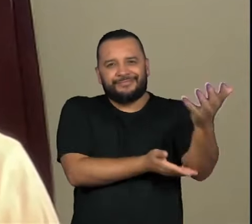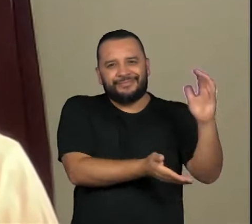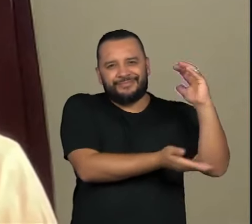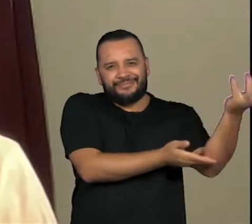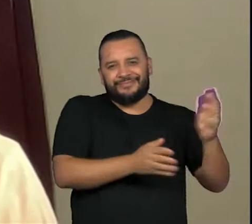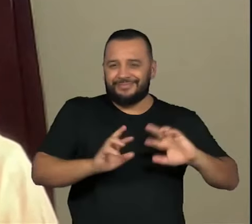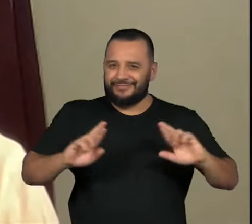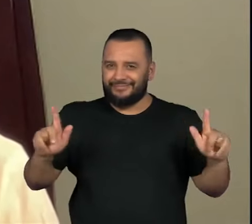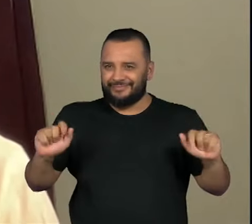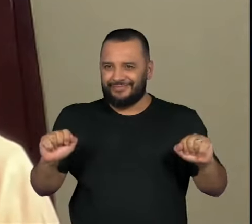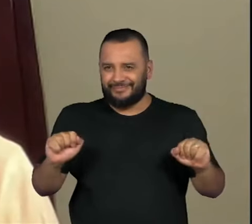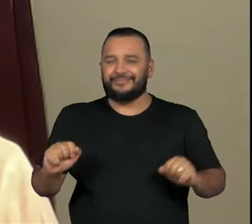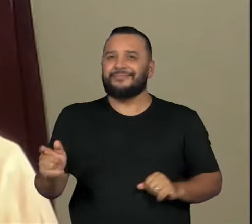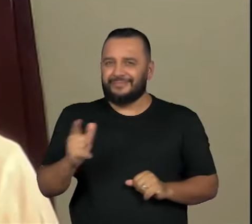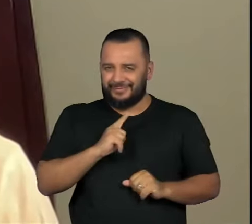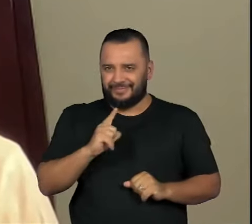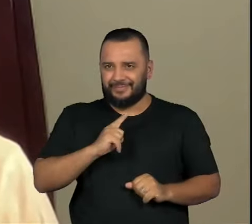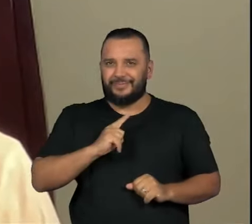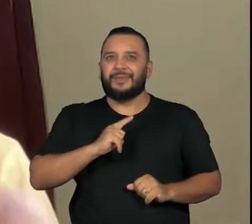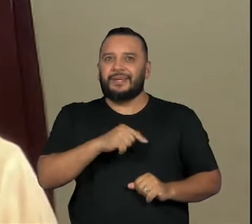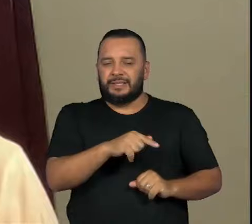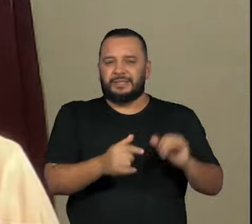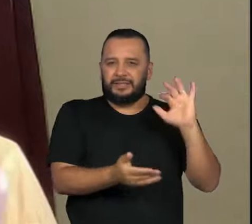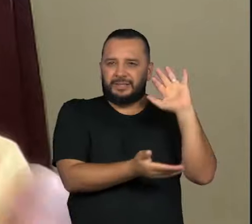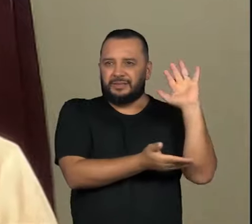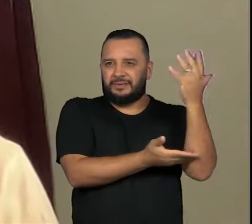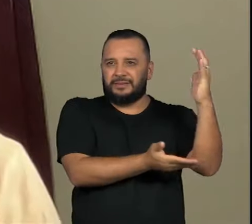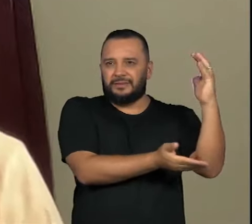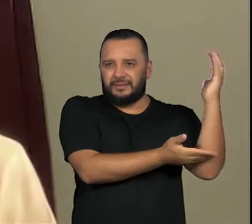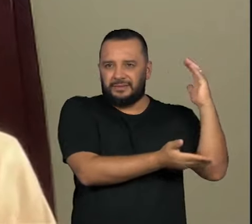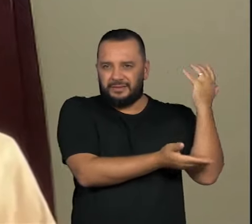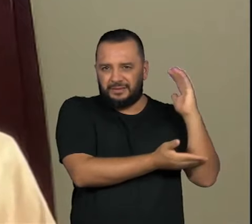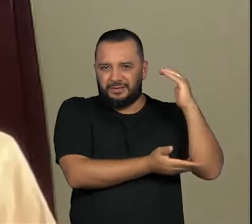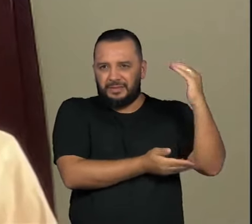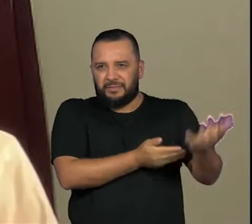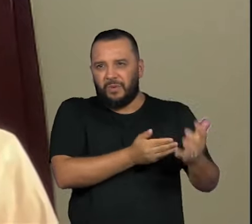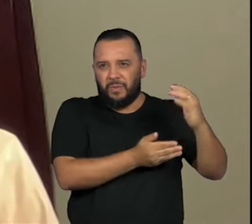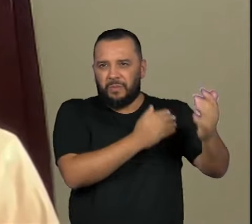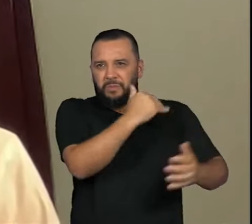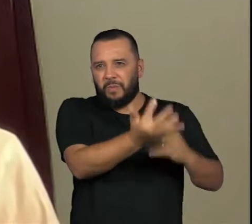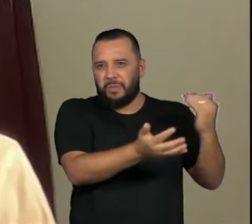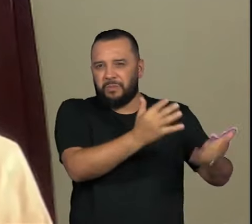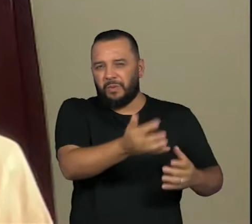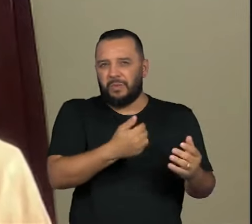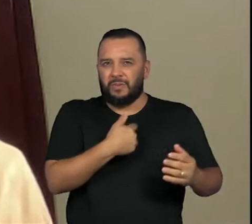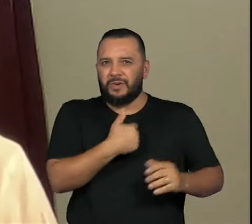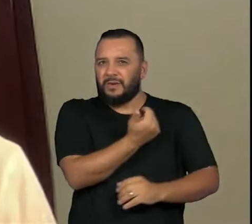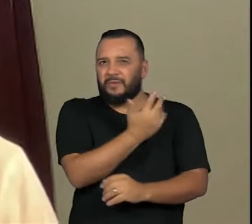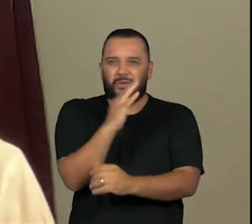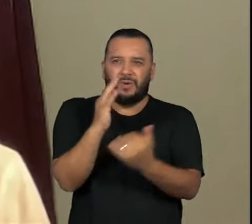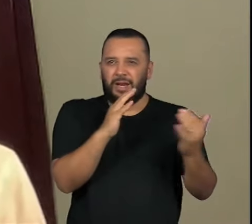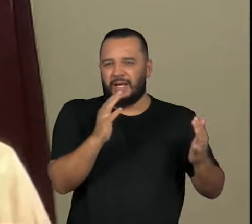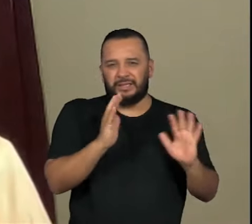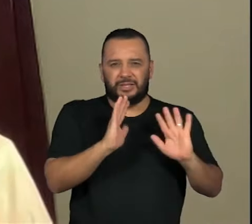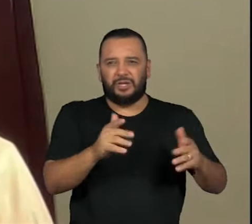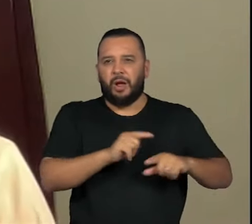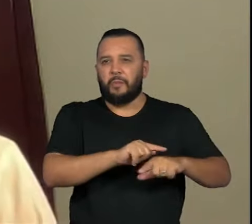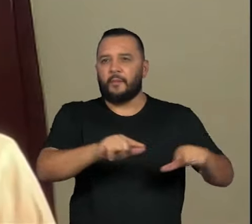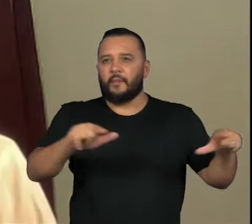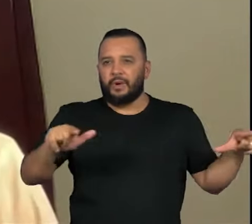desmatamento, há intervenção humana a ponto da floresta deixar de ser floresta. Ela dá lugar a uma pastagem,